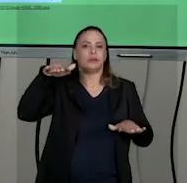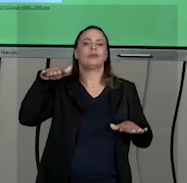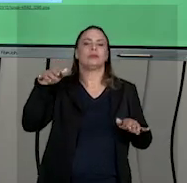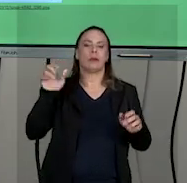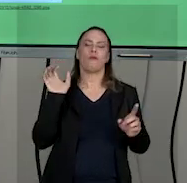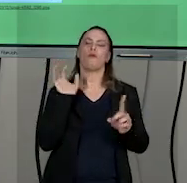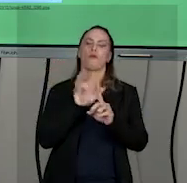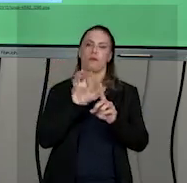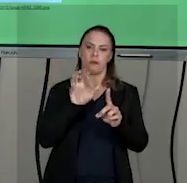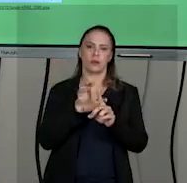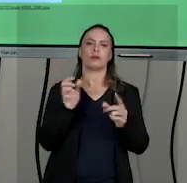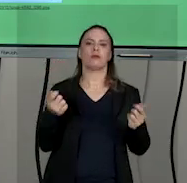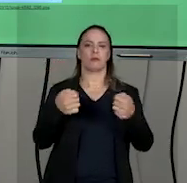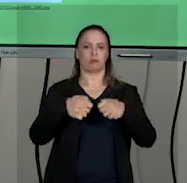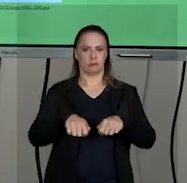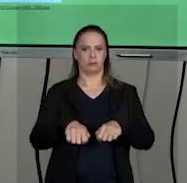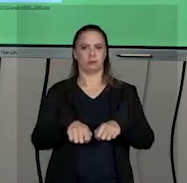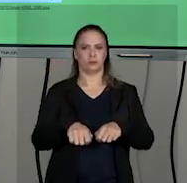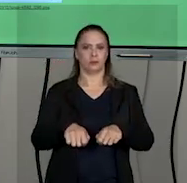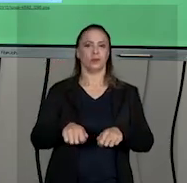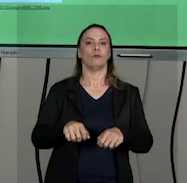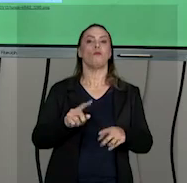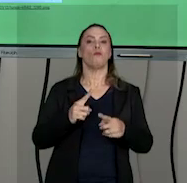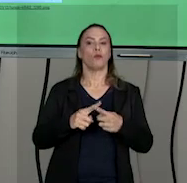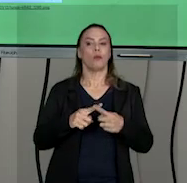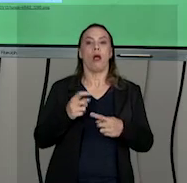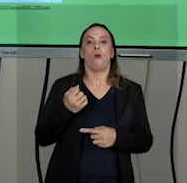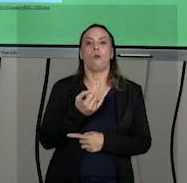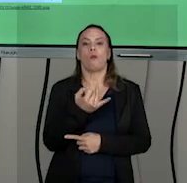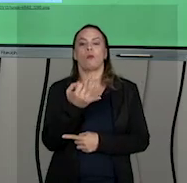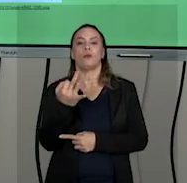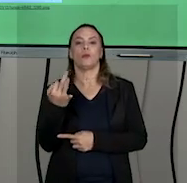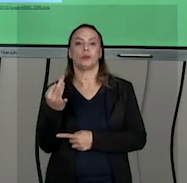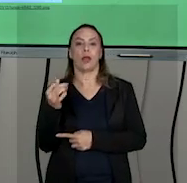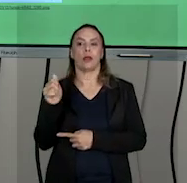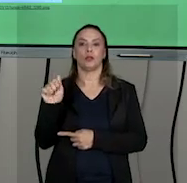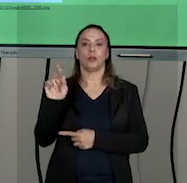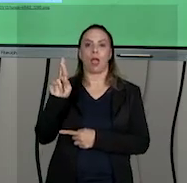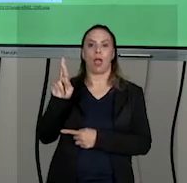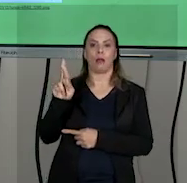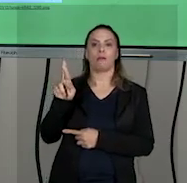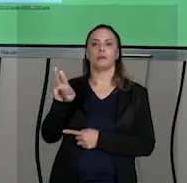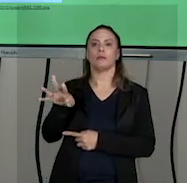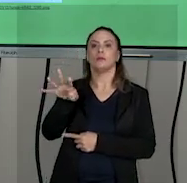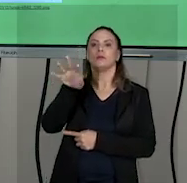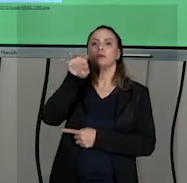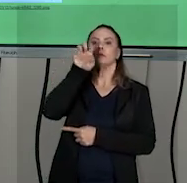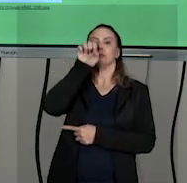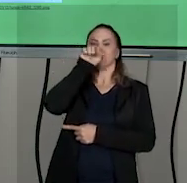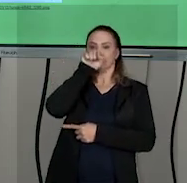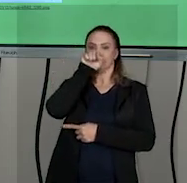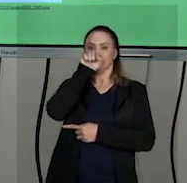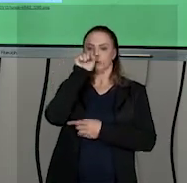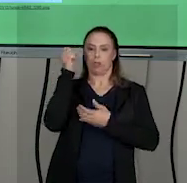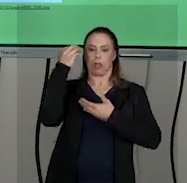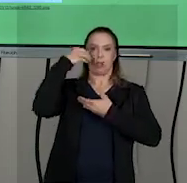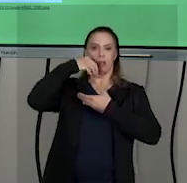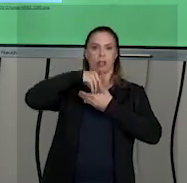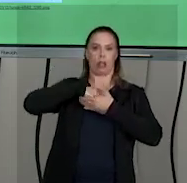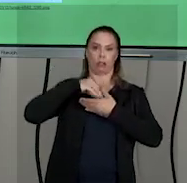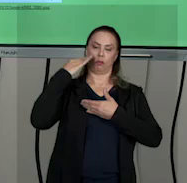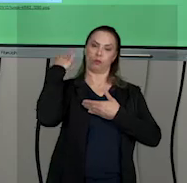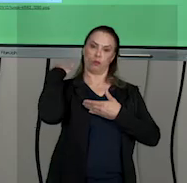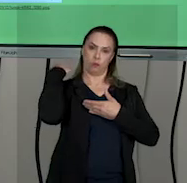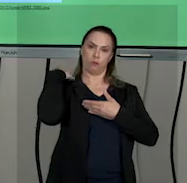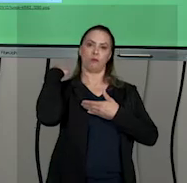Então, a quantidade de ar que entra dentro do pulmão ela é medida, né,